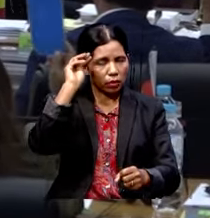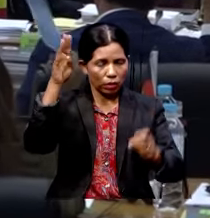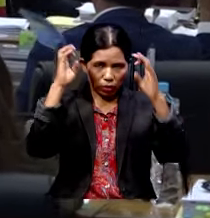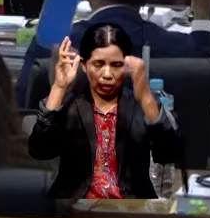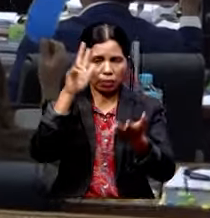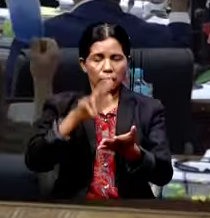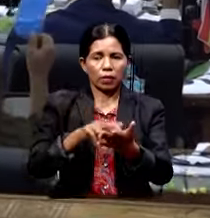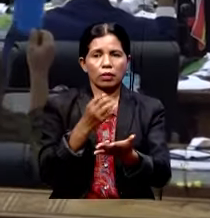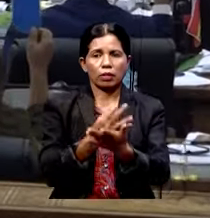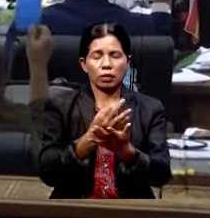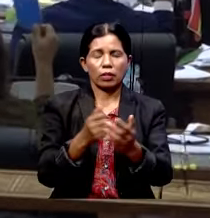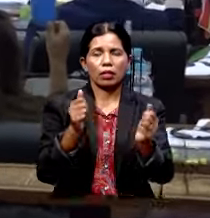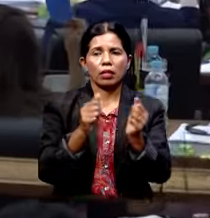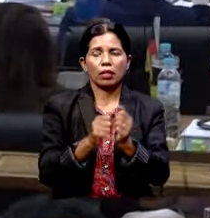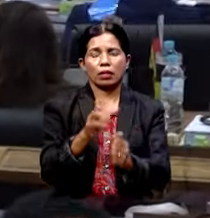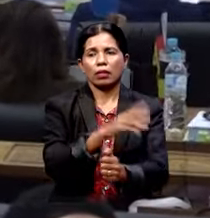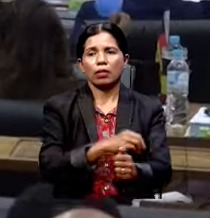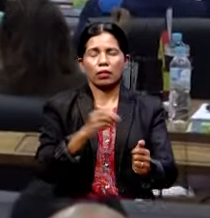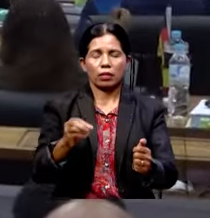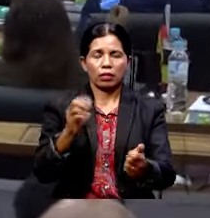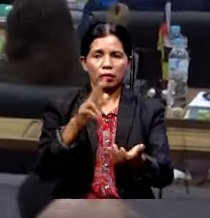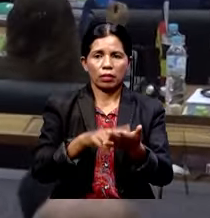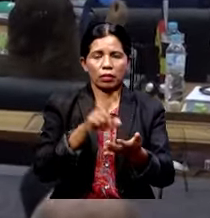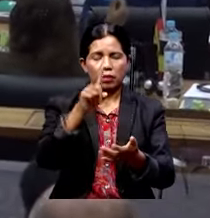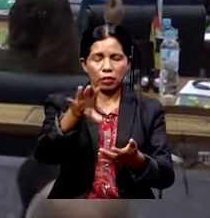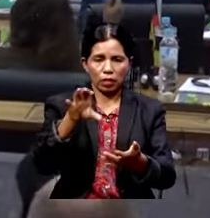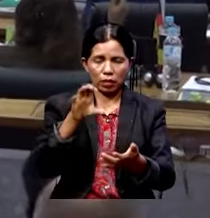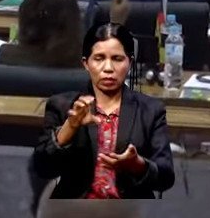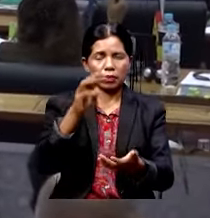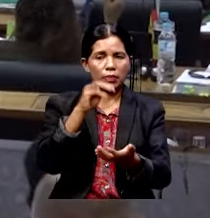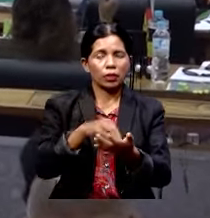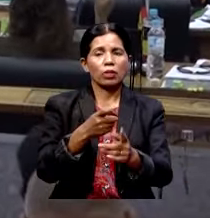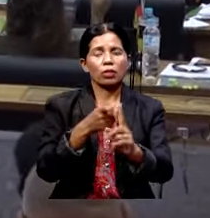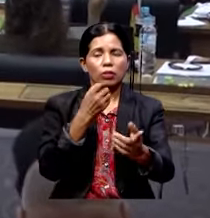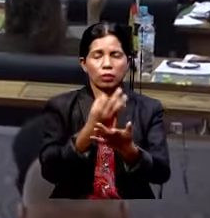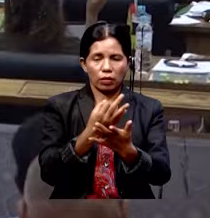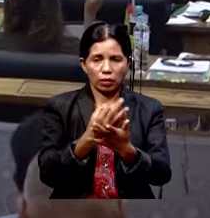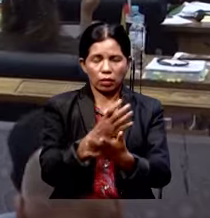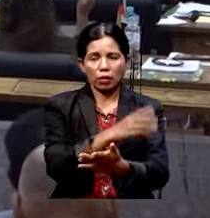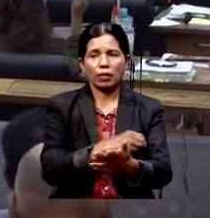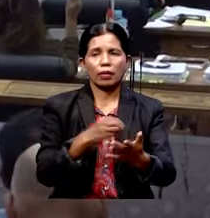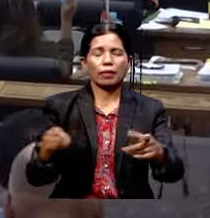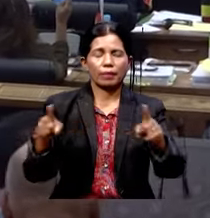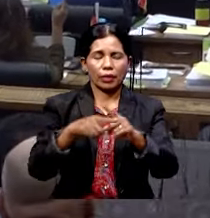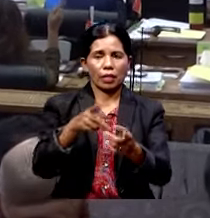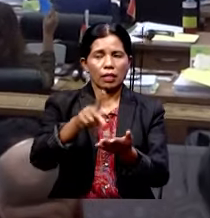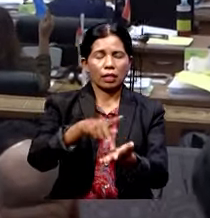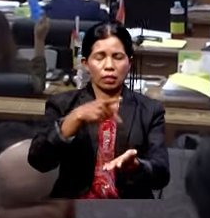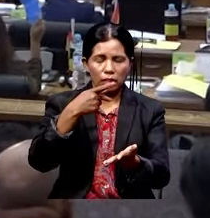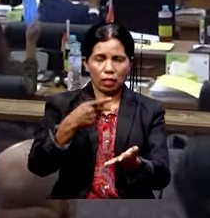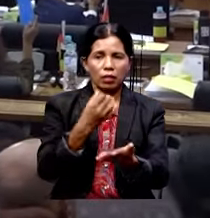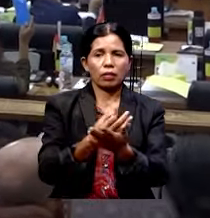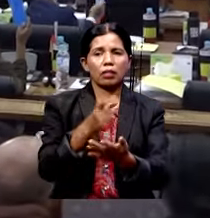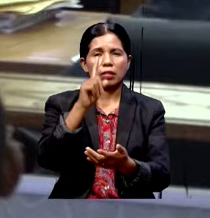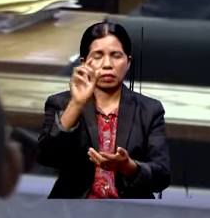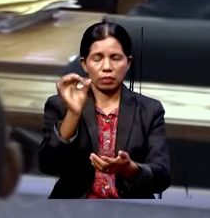aprovado o montante dólar americano tocou a tossir recém o seu orçamento né o categoria salário vencimento lhe